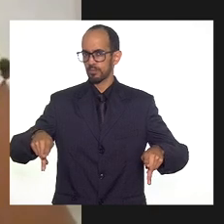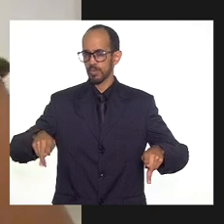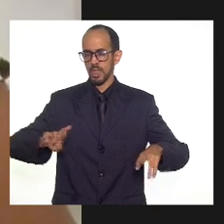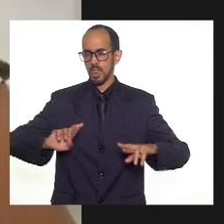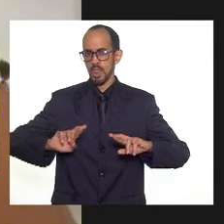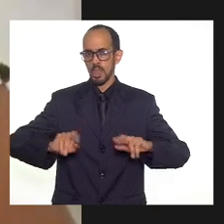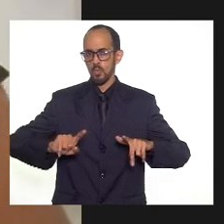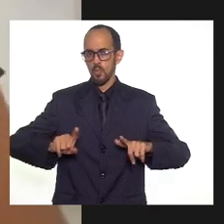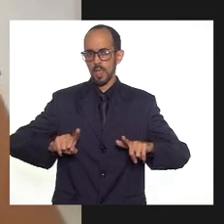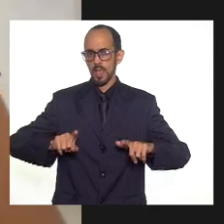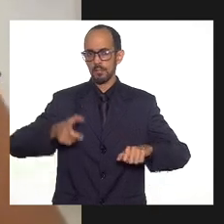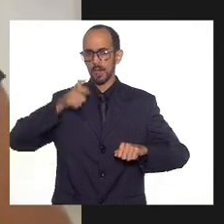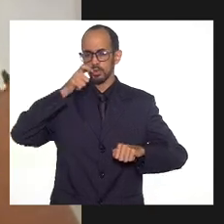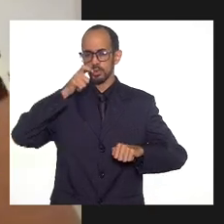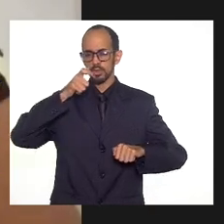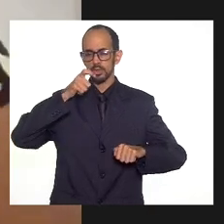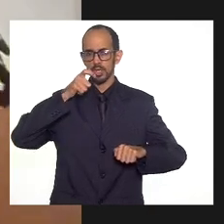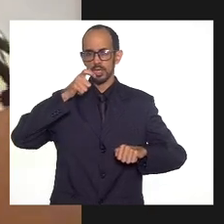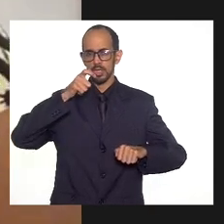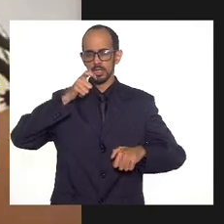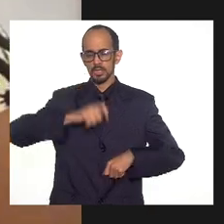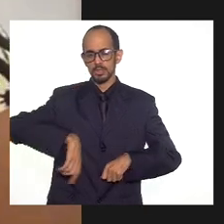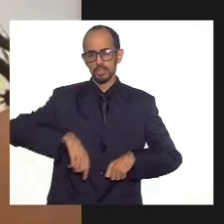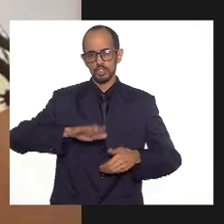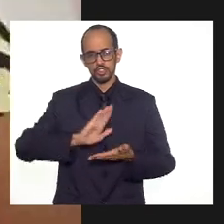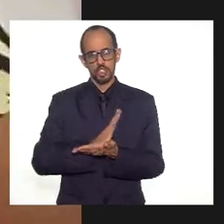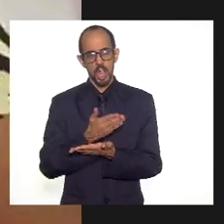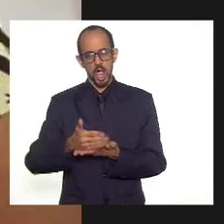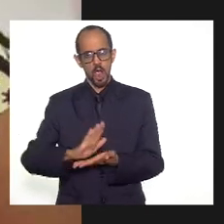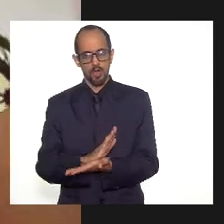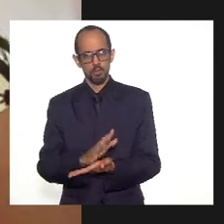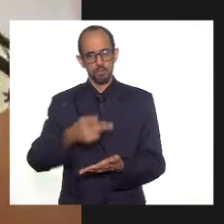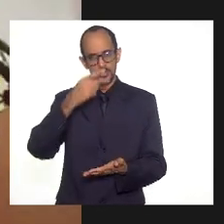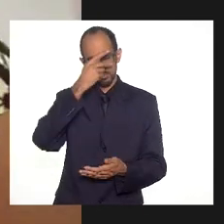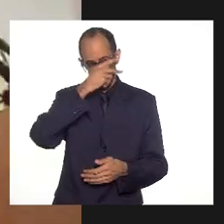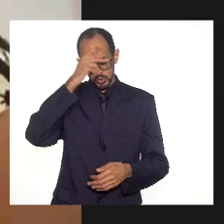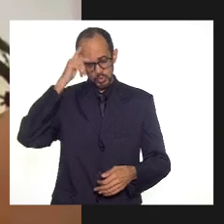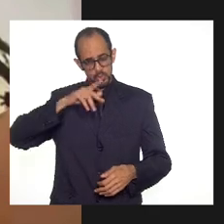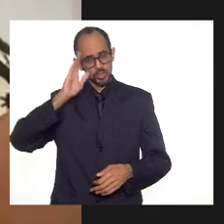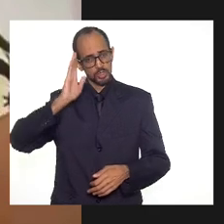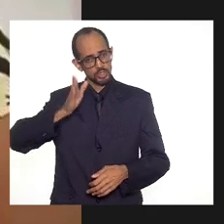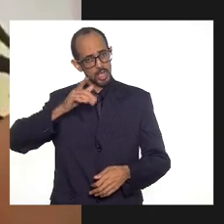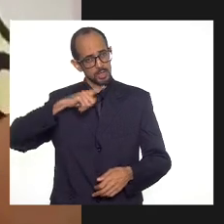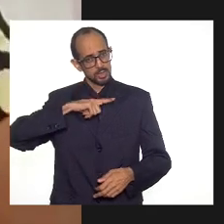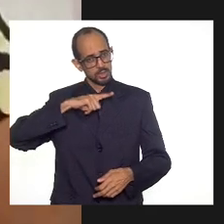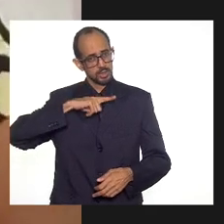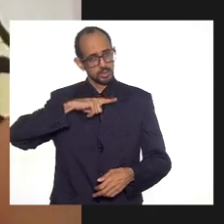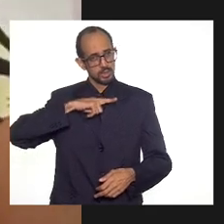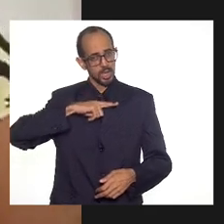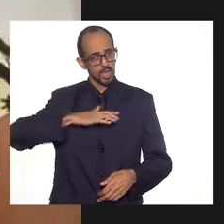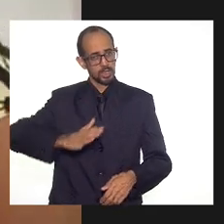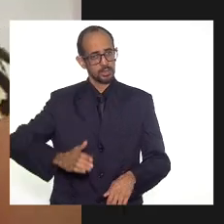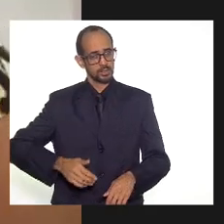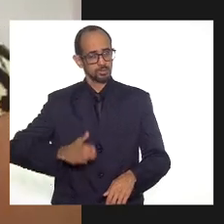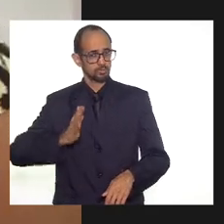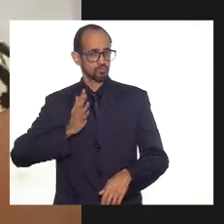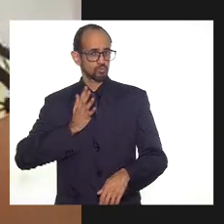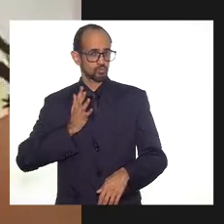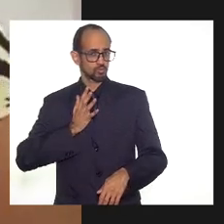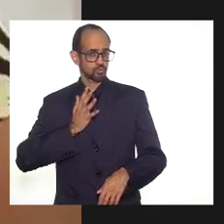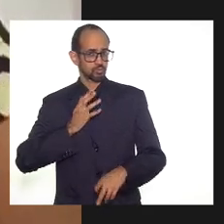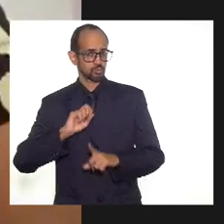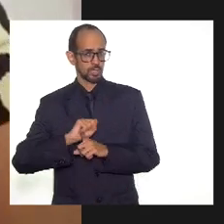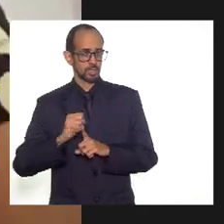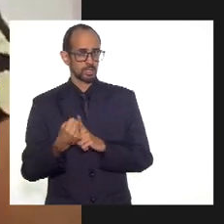de maior enriquecimento daqueles e daquelas que já têm aí uma situação de privilégio na nossa sociedade,